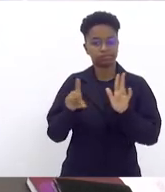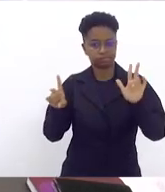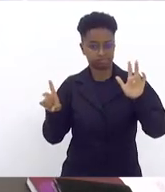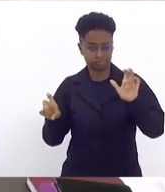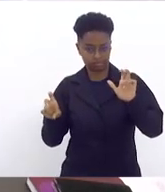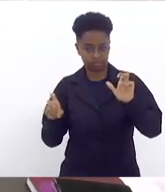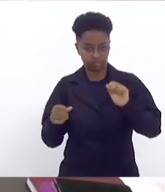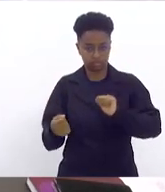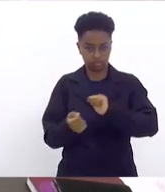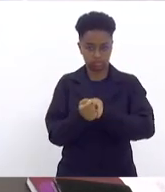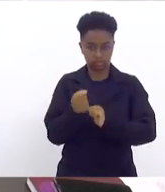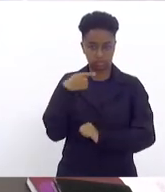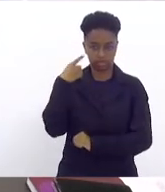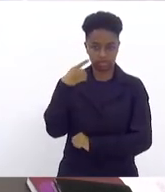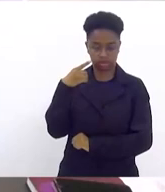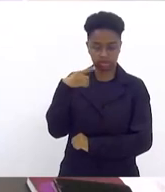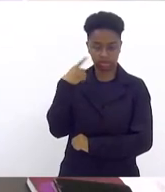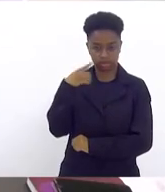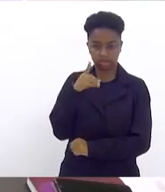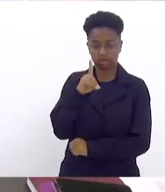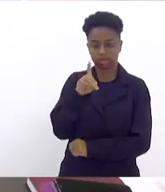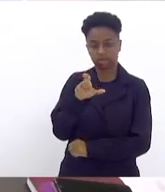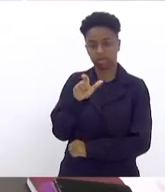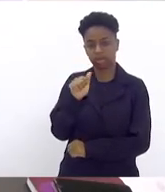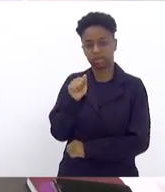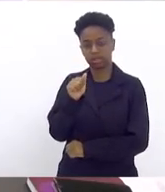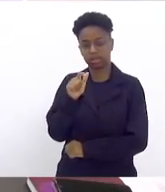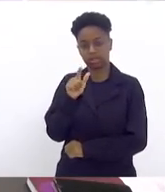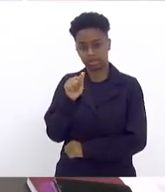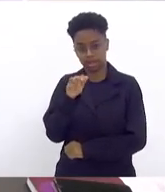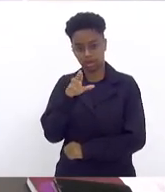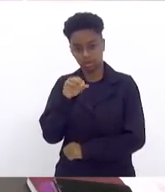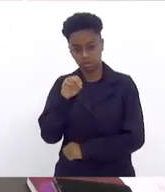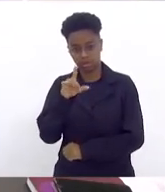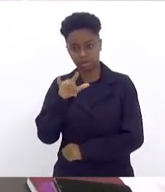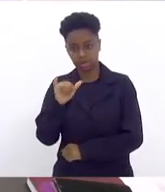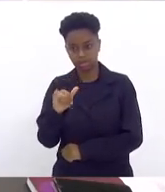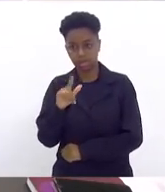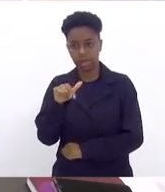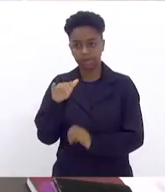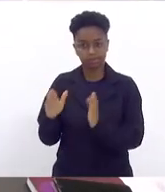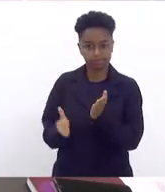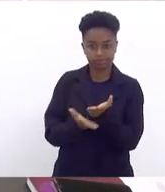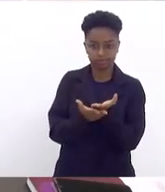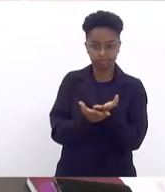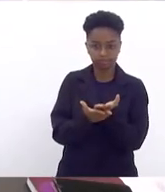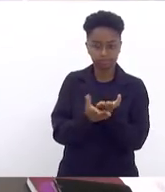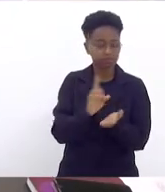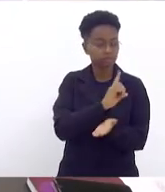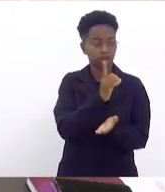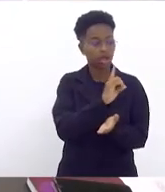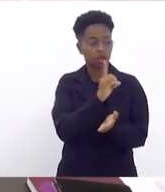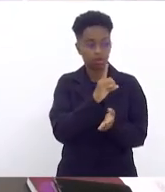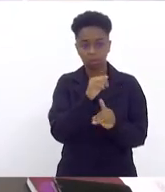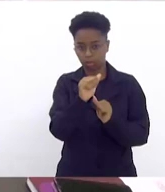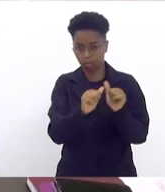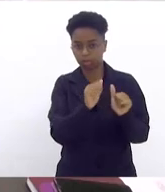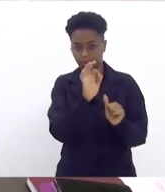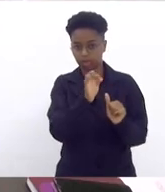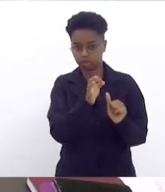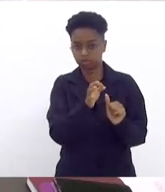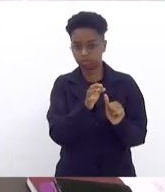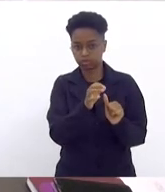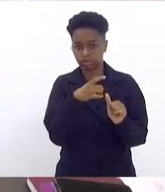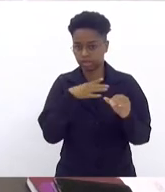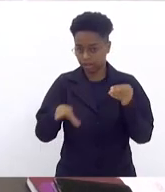De Laroli, que faz alteração a essa lei, que é 9425 de 2021. Fixação, então. Não. Ele faz alteração, ele